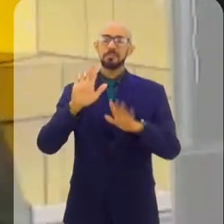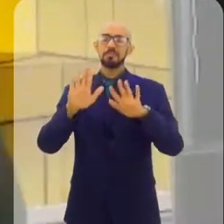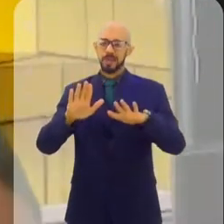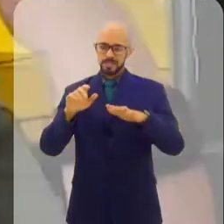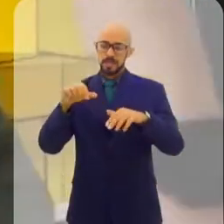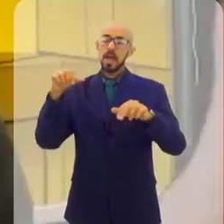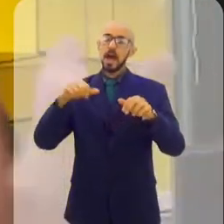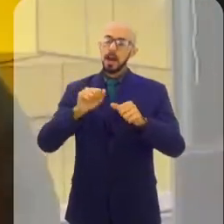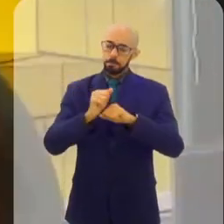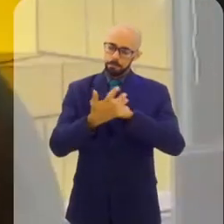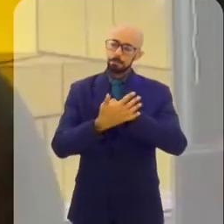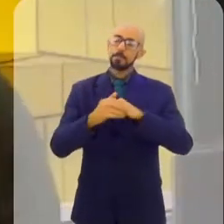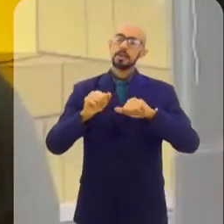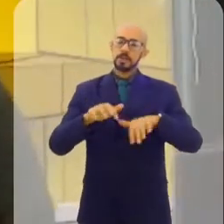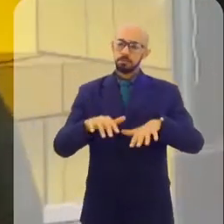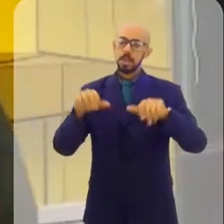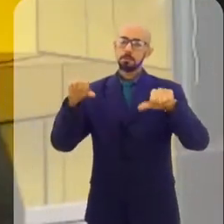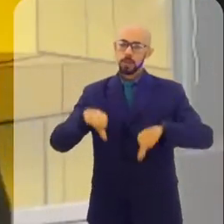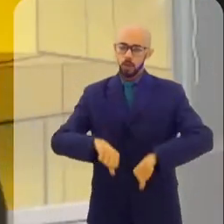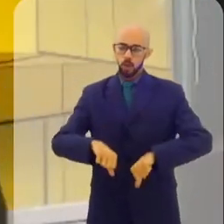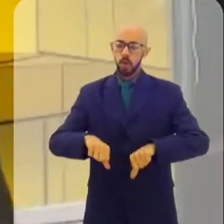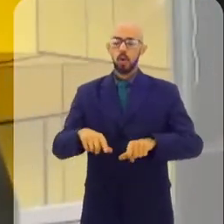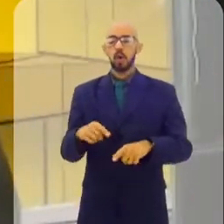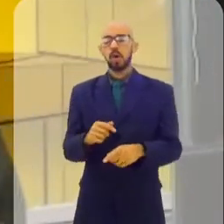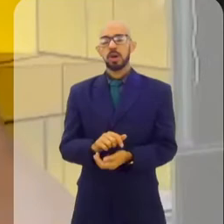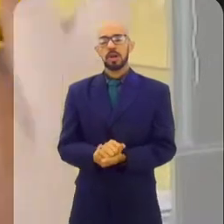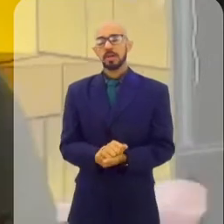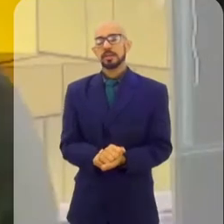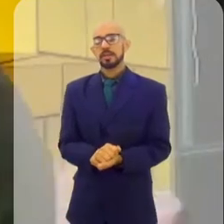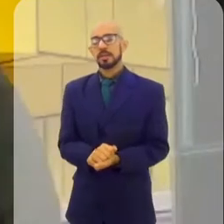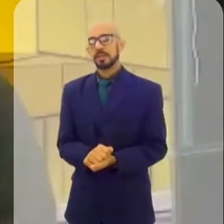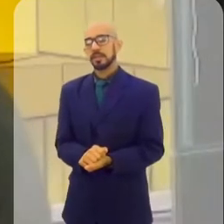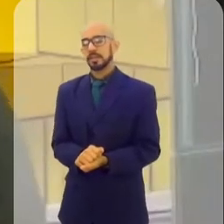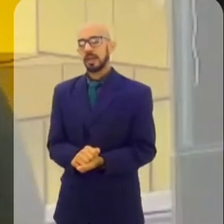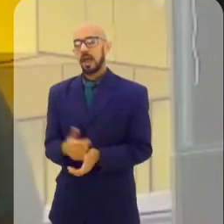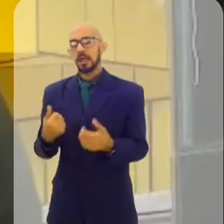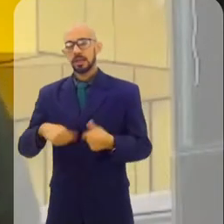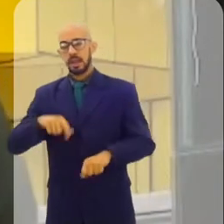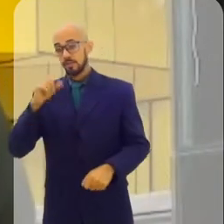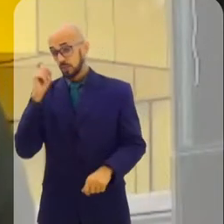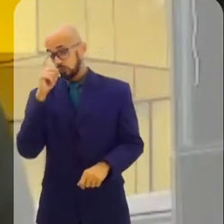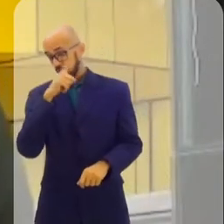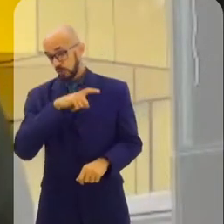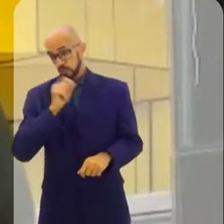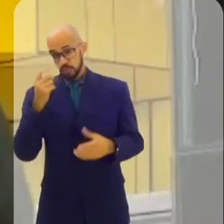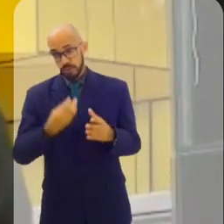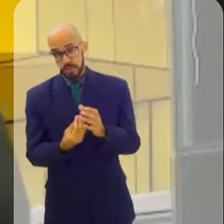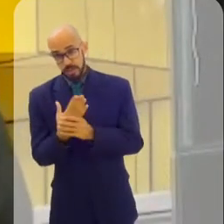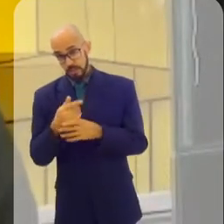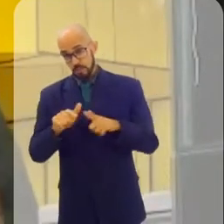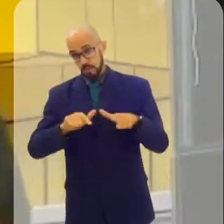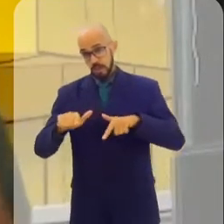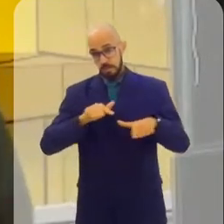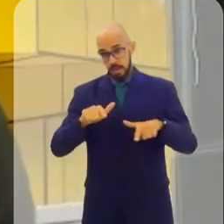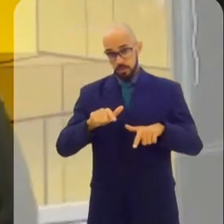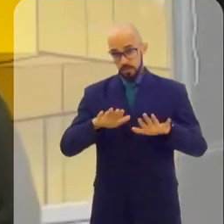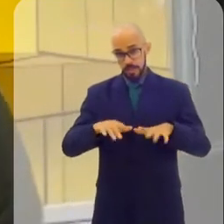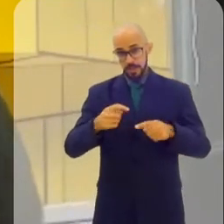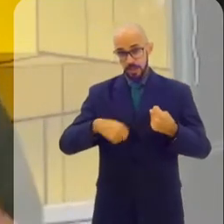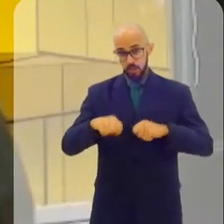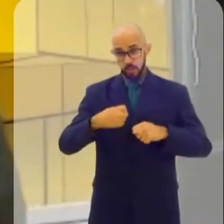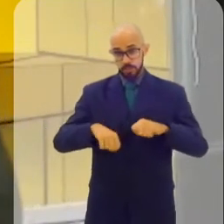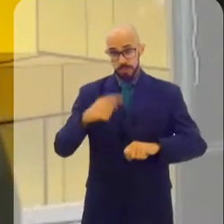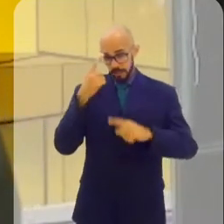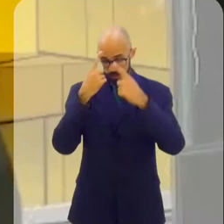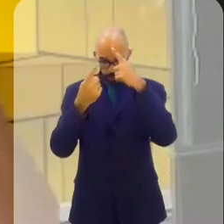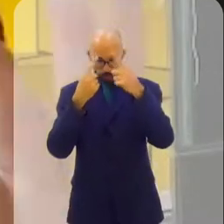nosso contexto, mas antes a gente já vinha numa crise econômica de difícil, né, geração de emprego. E a economia